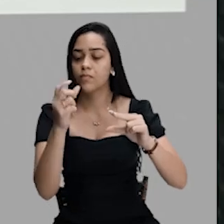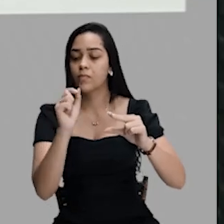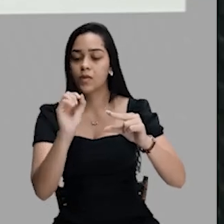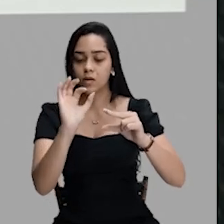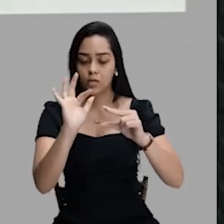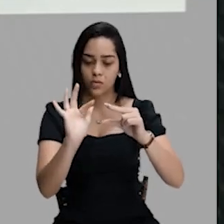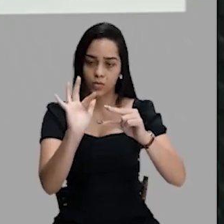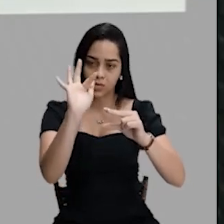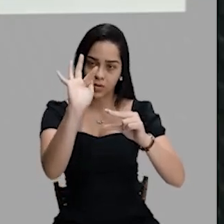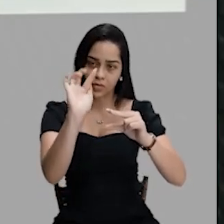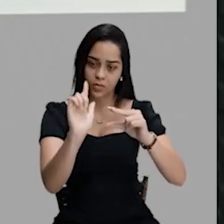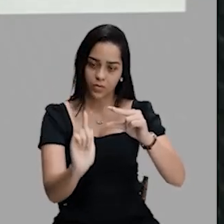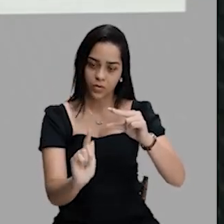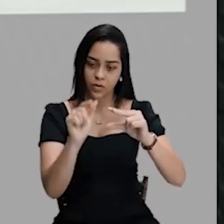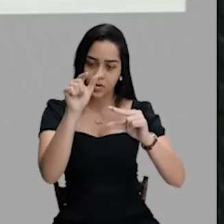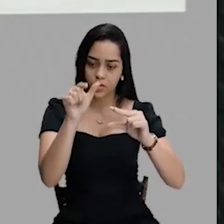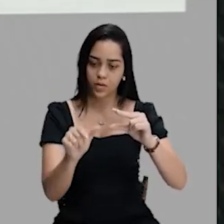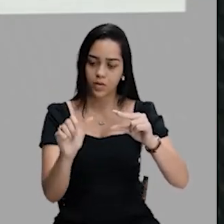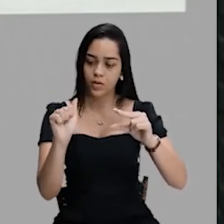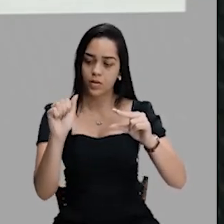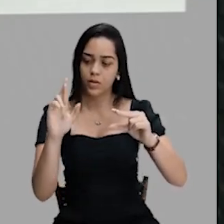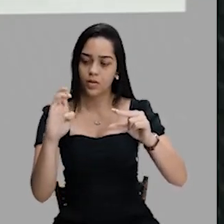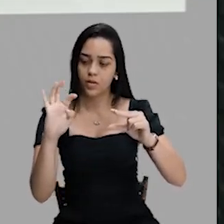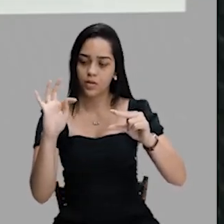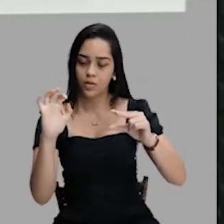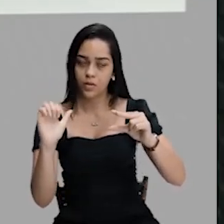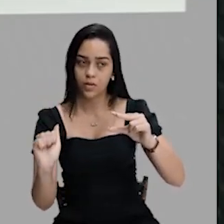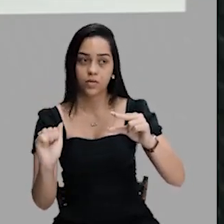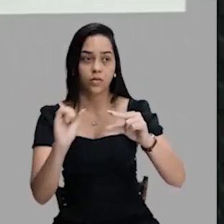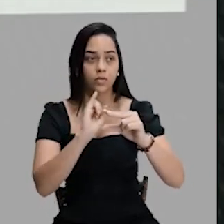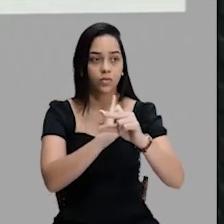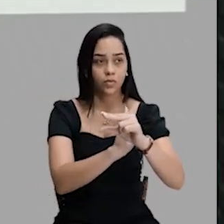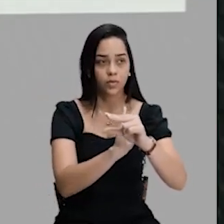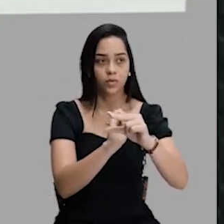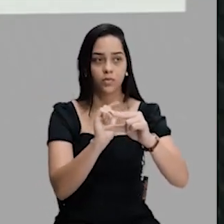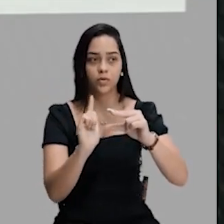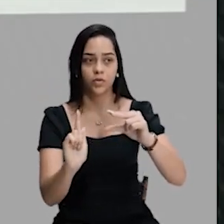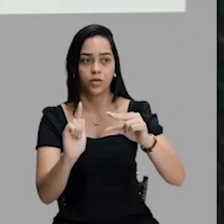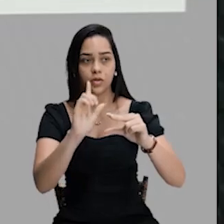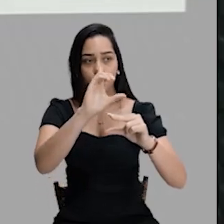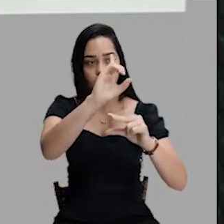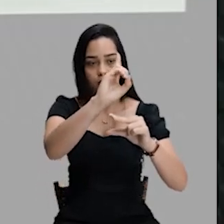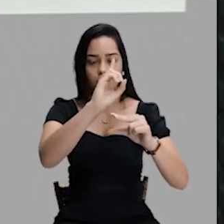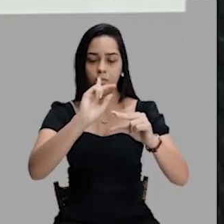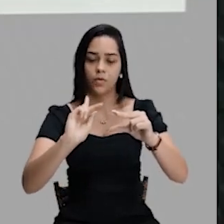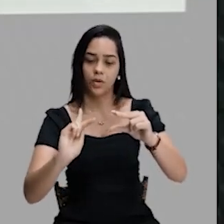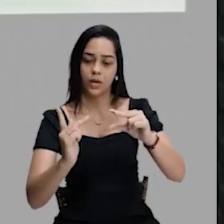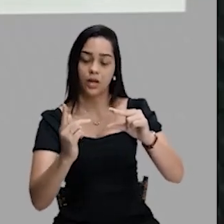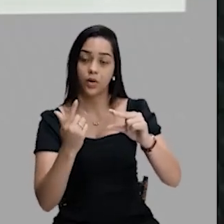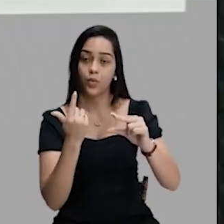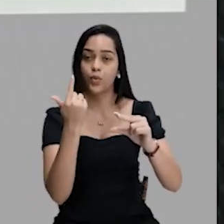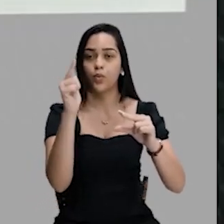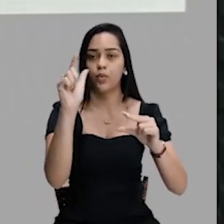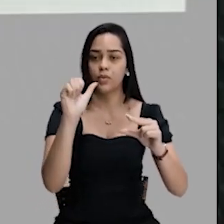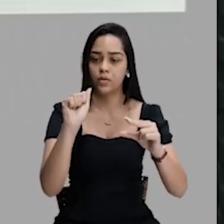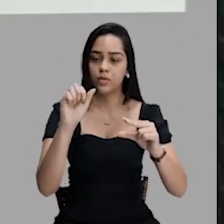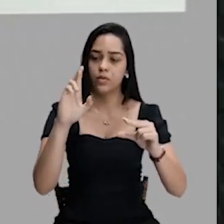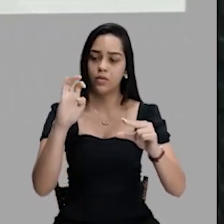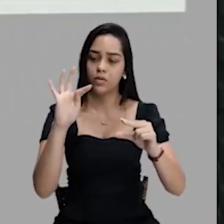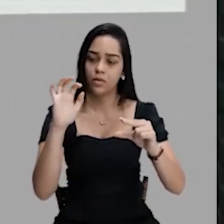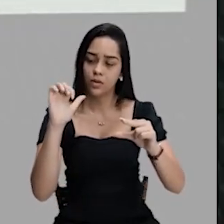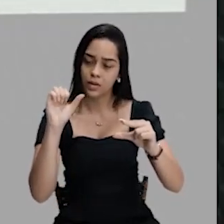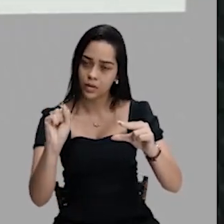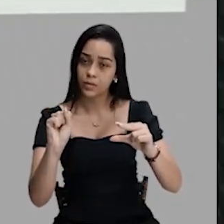F para o G é uma aresta, do I para o G é outra aresta, do D para o H é outra aresta. Tá? Então,